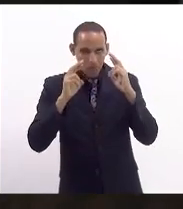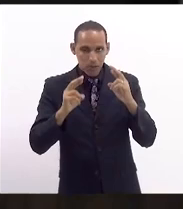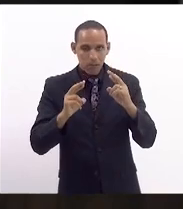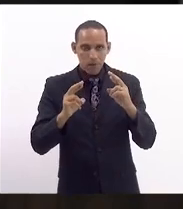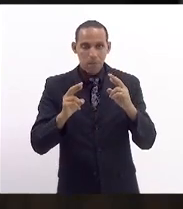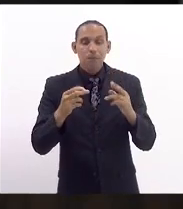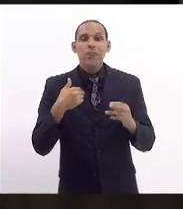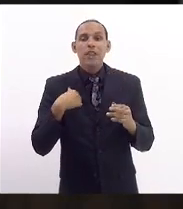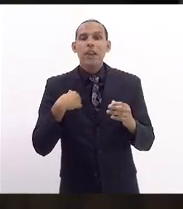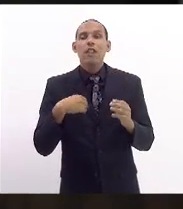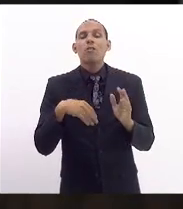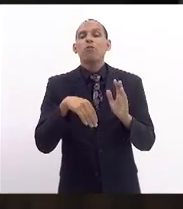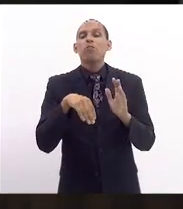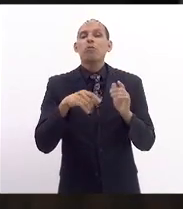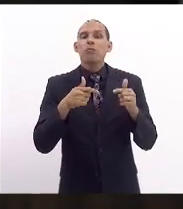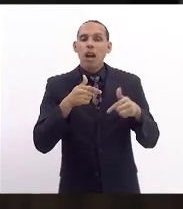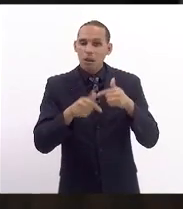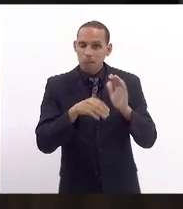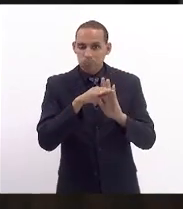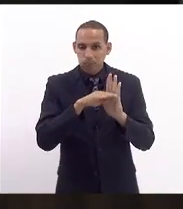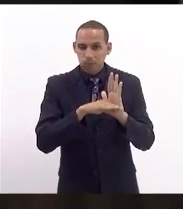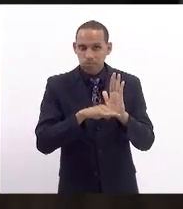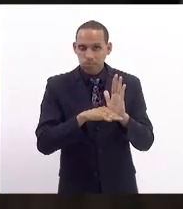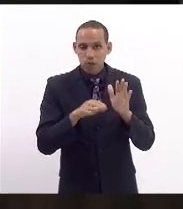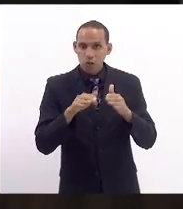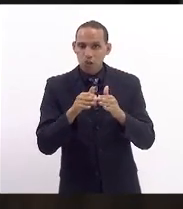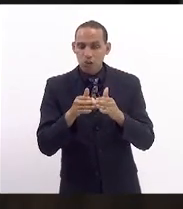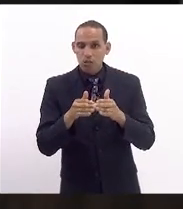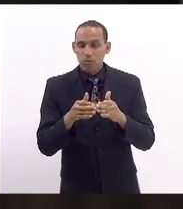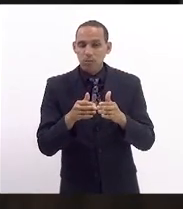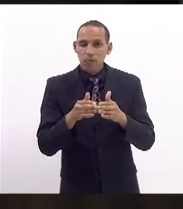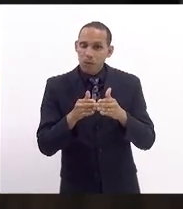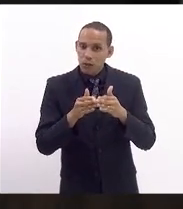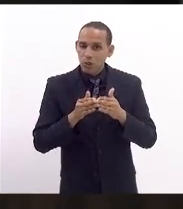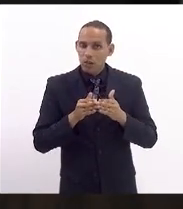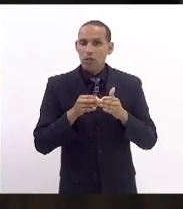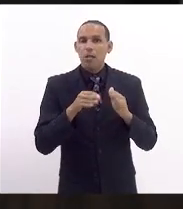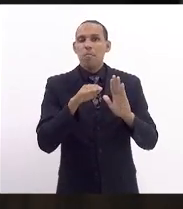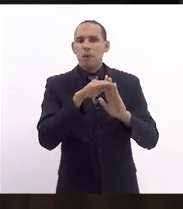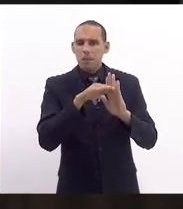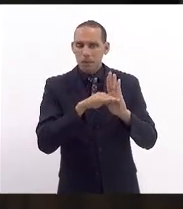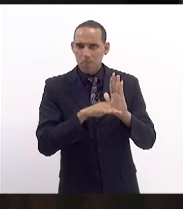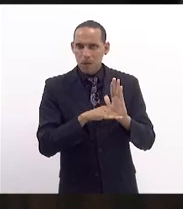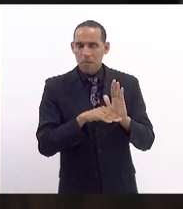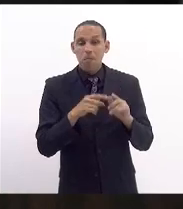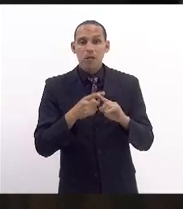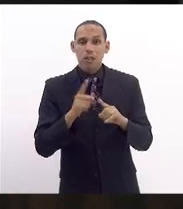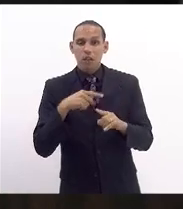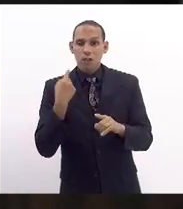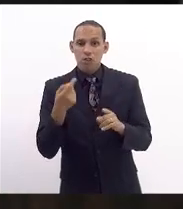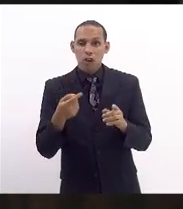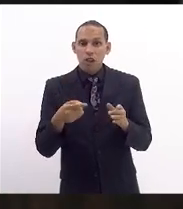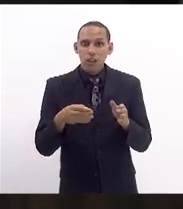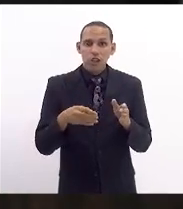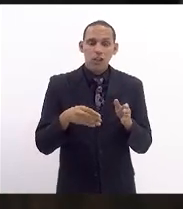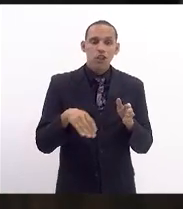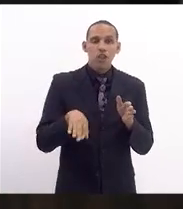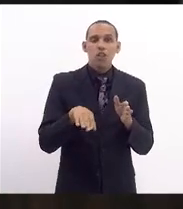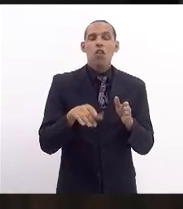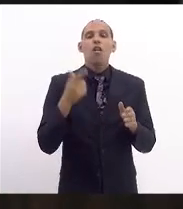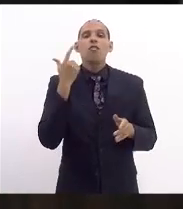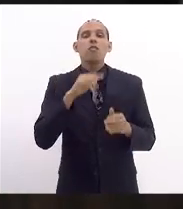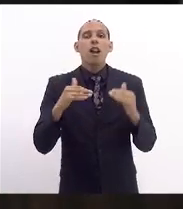eu fui o nosso trabalho intenso não falei eu vou trabalhar Veloso mostrar mais trabalhos Alone que assim como nós chegamos a um bom termo